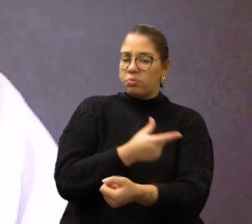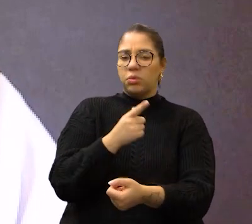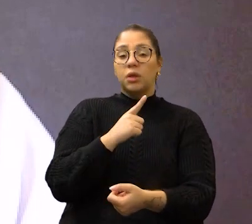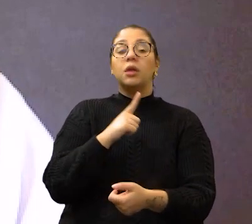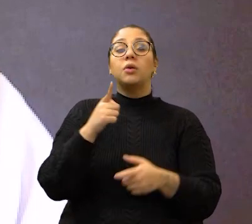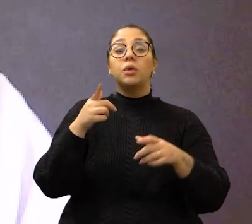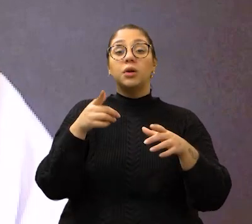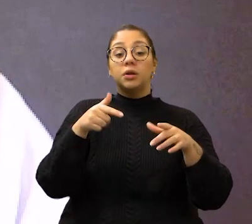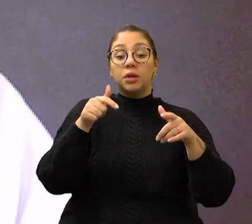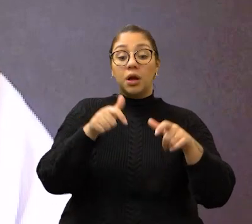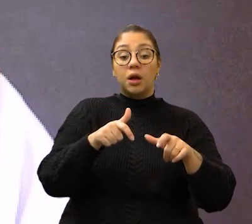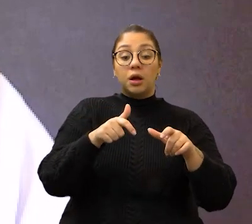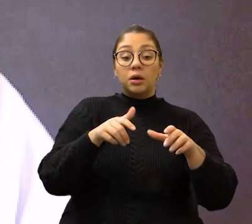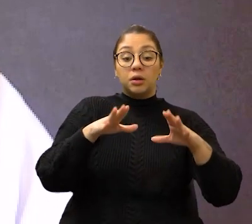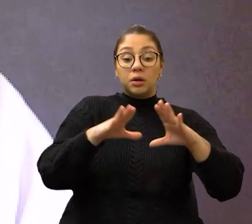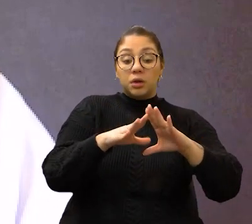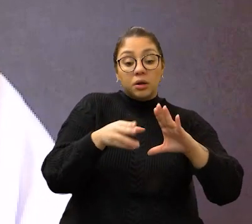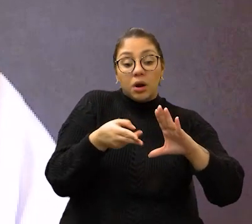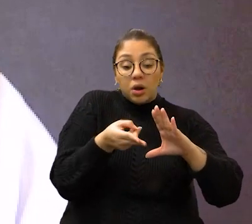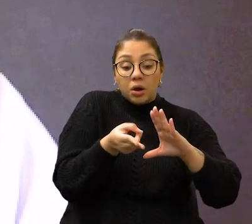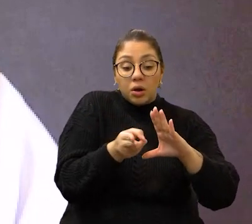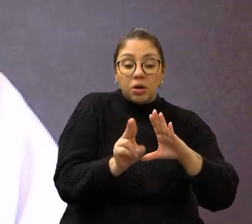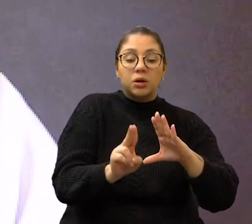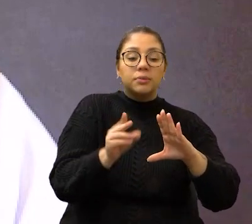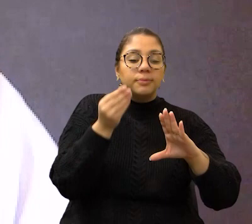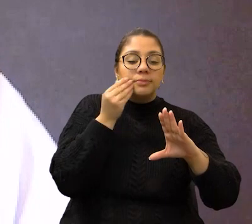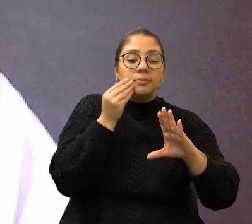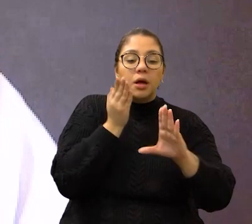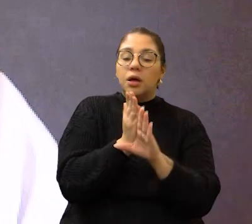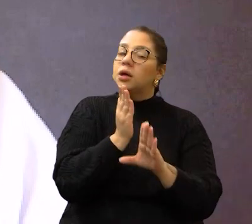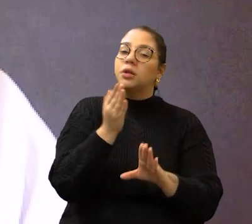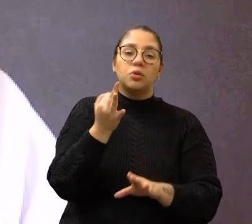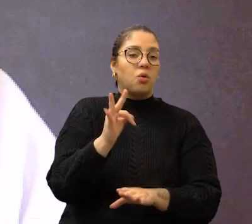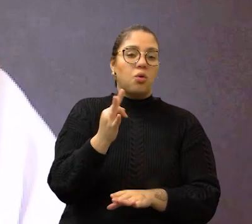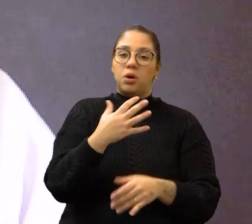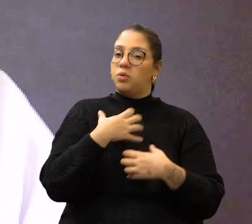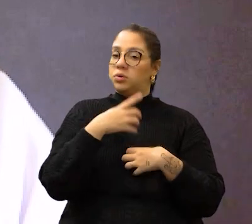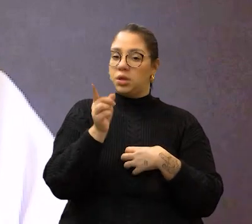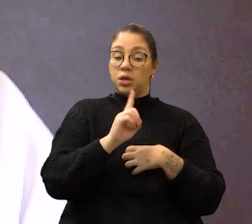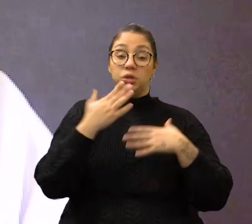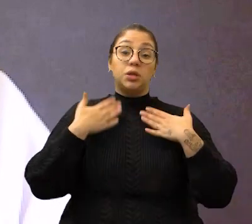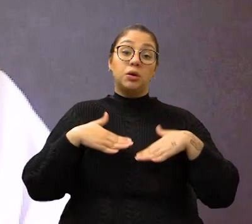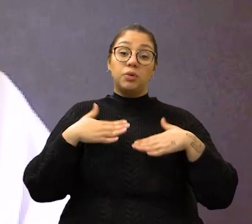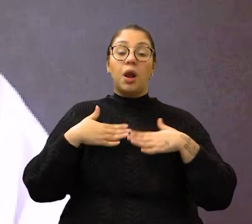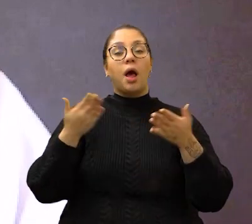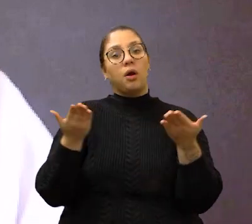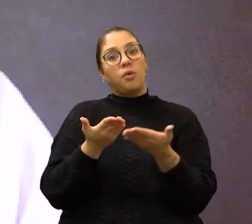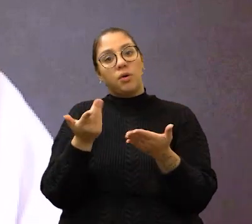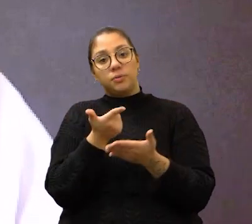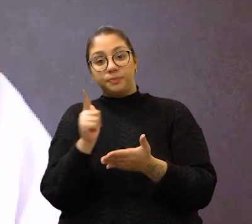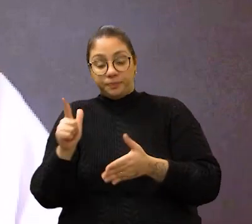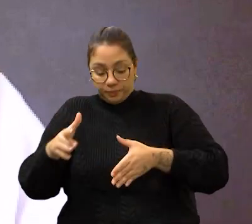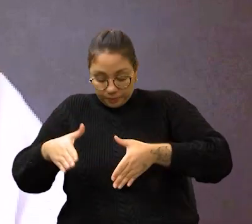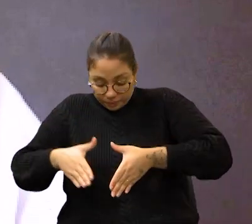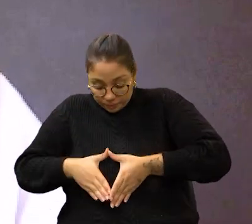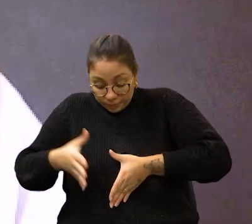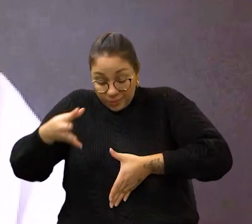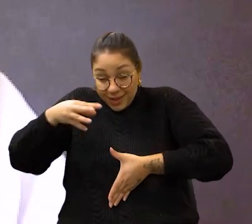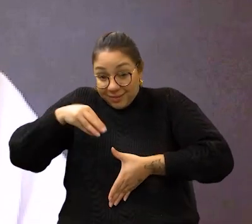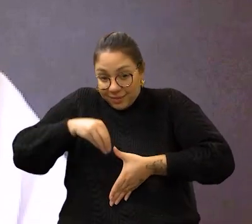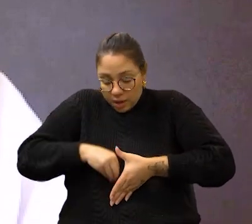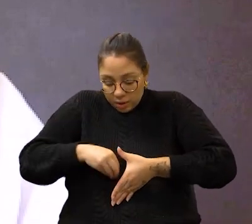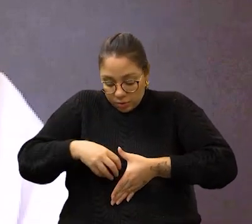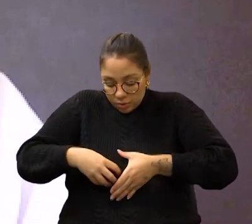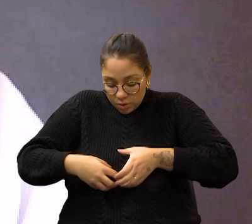feito no consultório não costuma ser nada doloroso, é bem tranquilo. Agora, aqueles miomas que estão dentro da cavidade